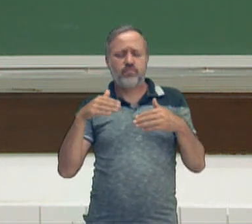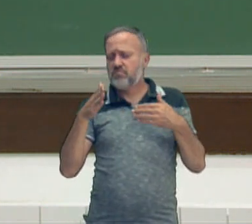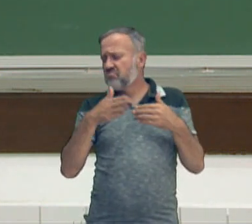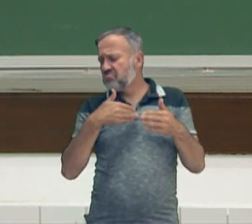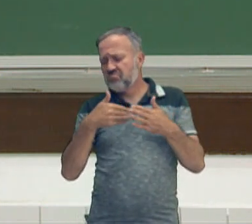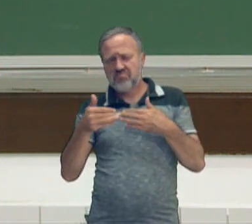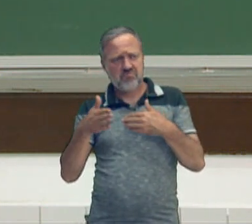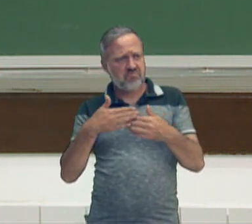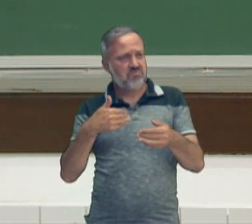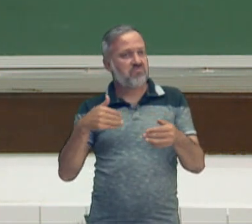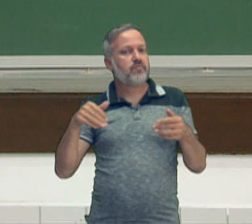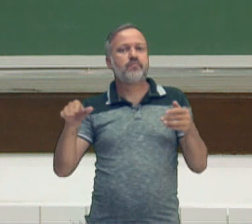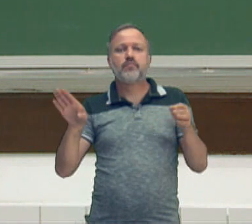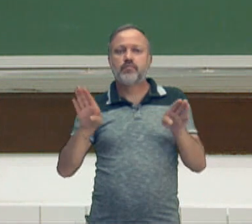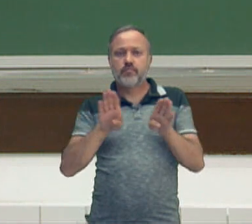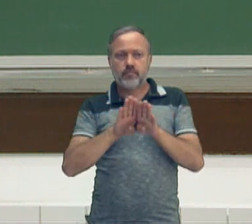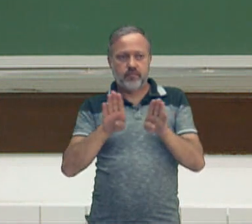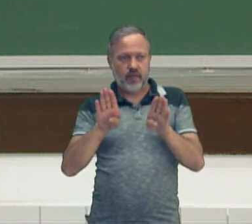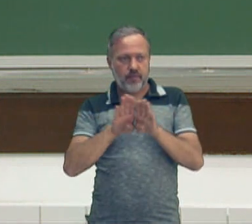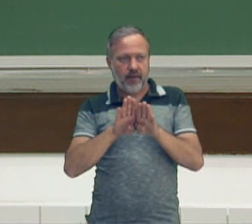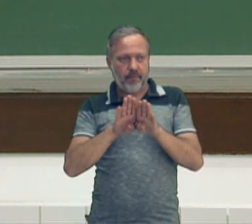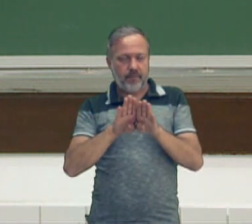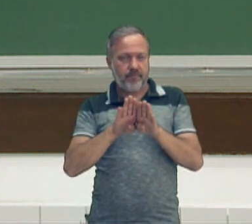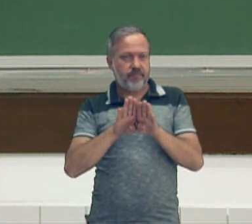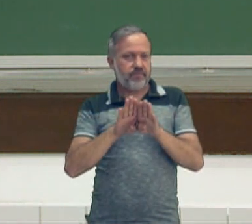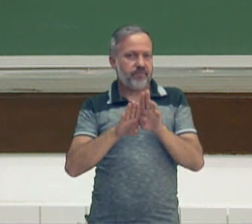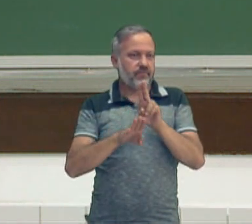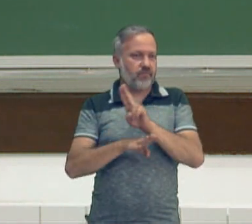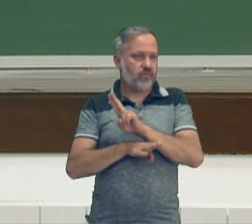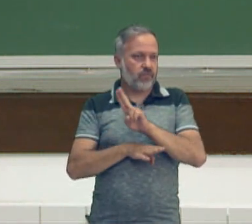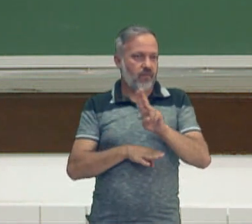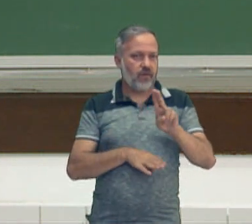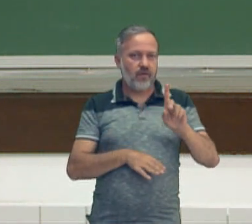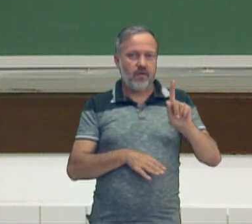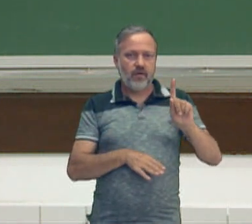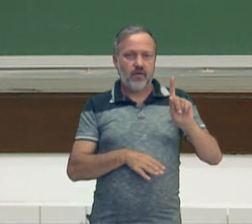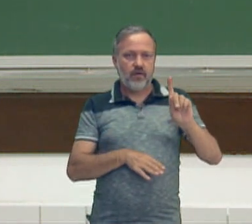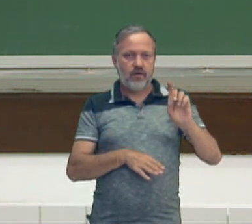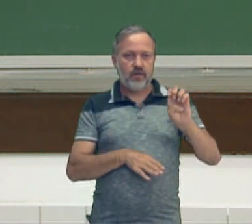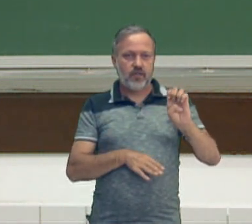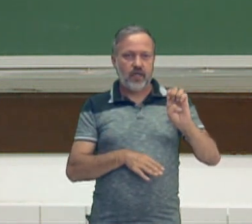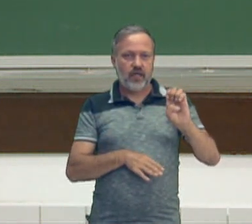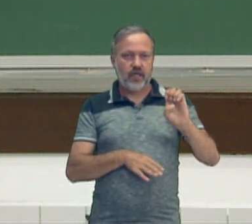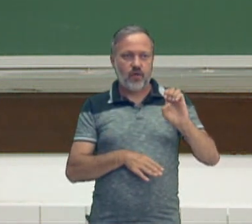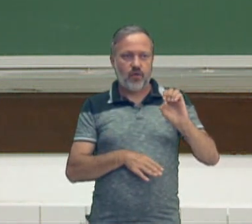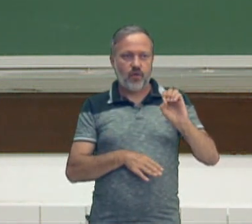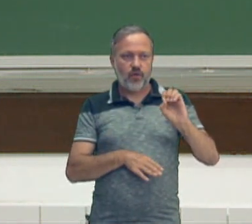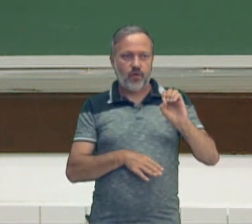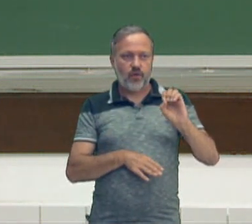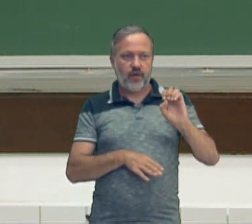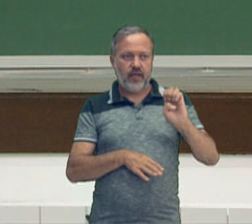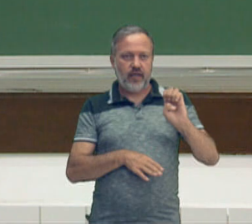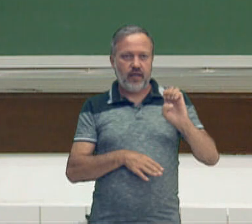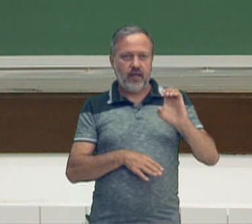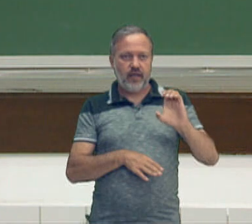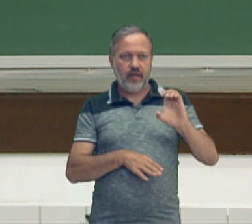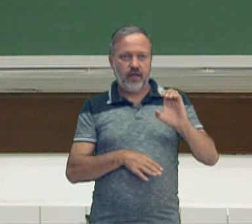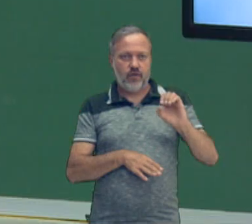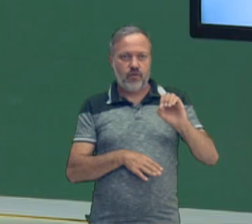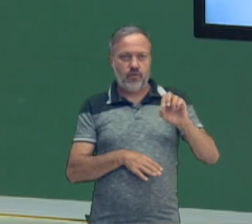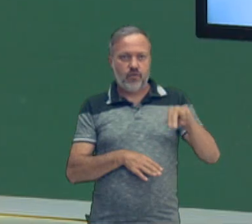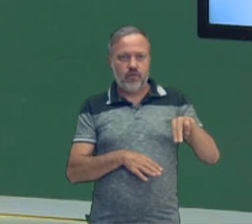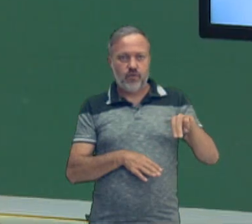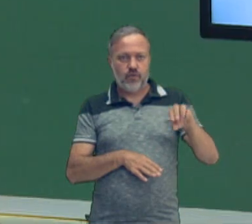critérios geoeconômicos. Opa, aí já estou entrando a questão da economia nessa relação, né,